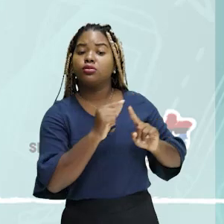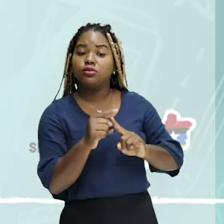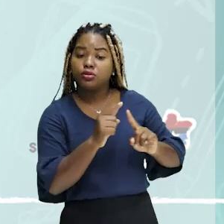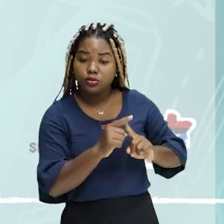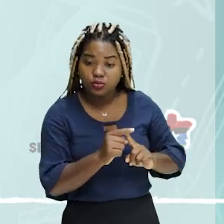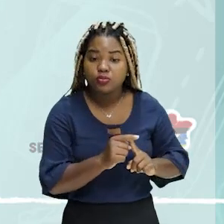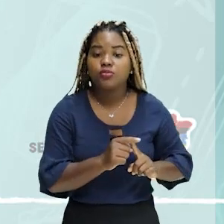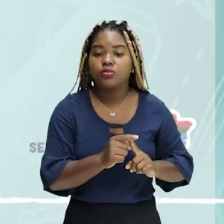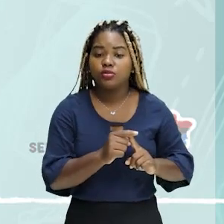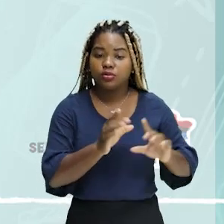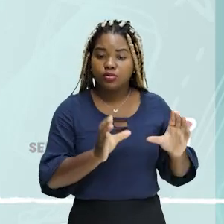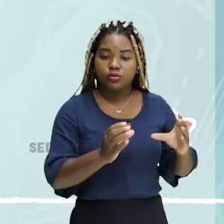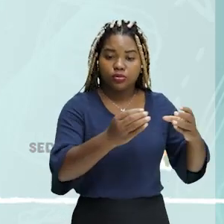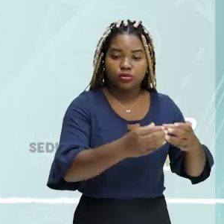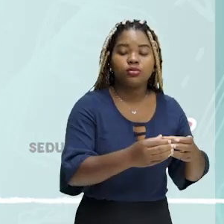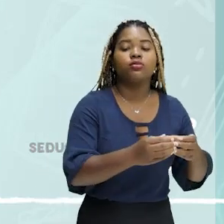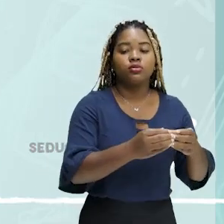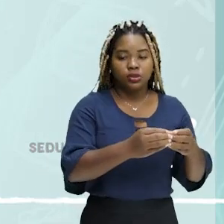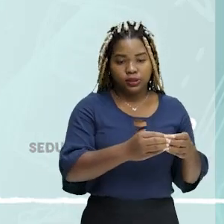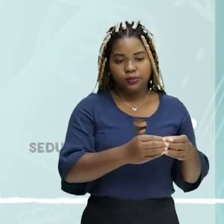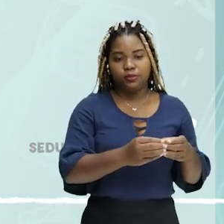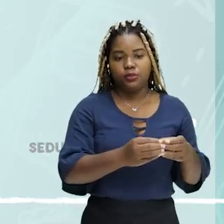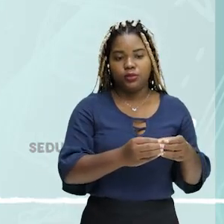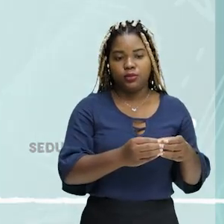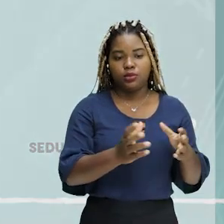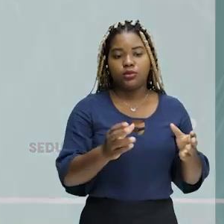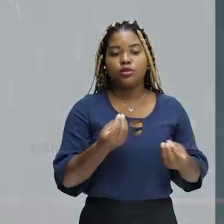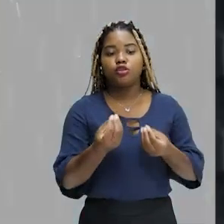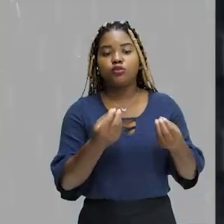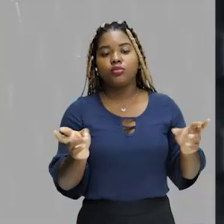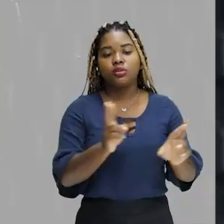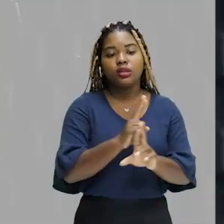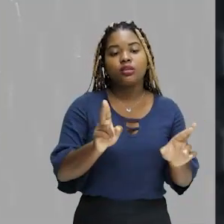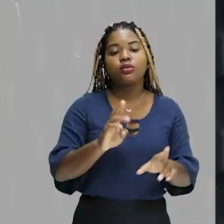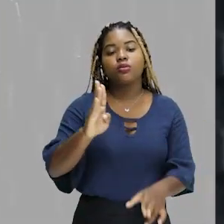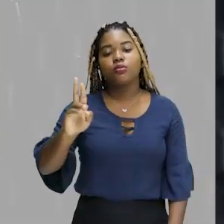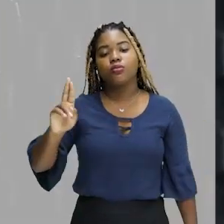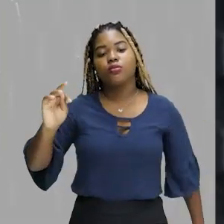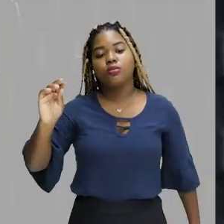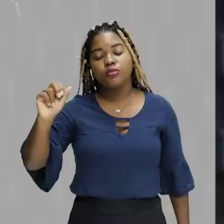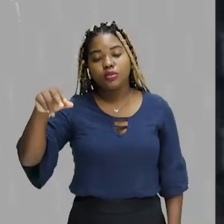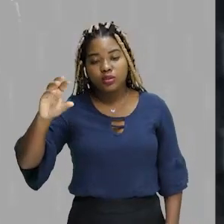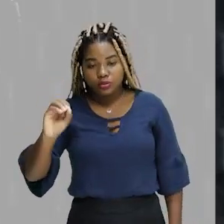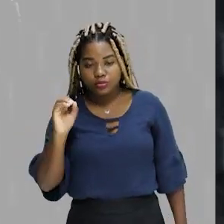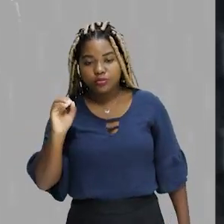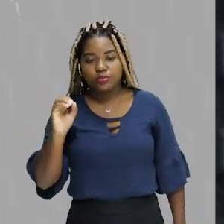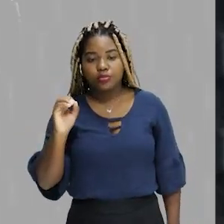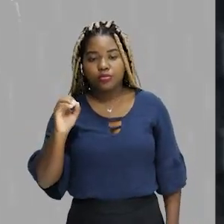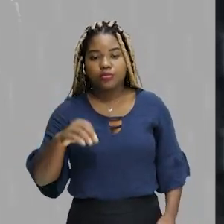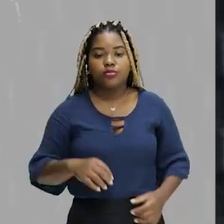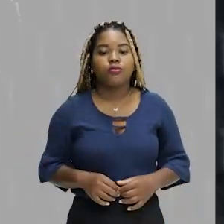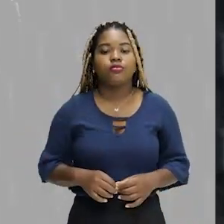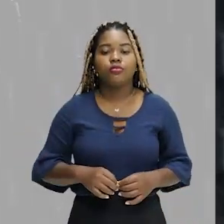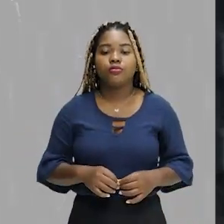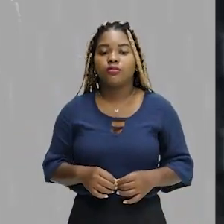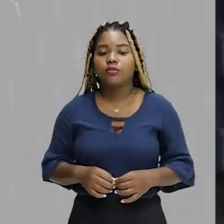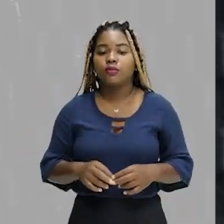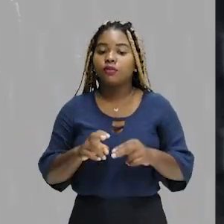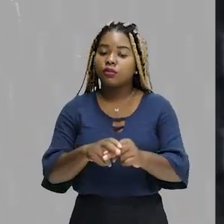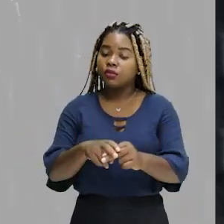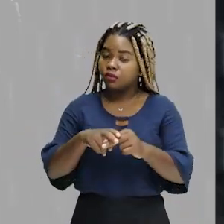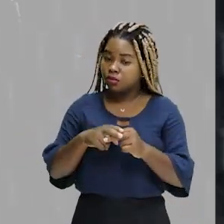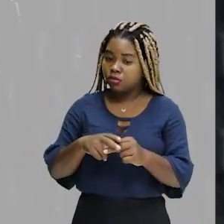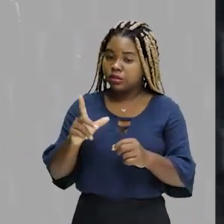desse composto e as correspondentes do N-butano, que é o butano. Apesar de